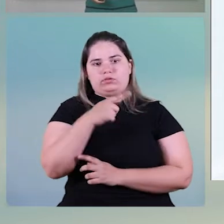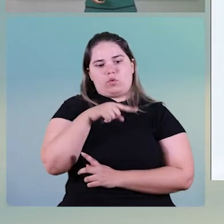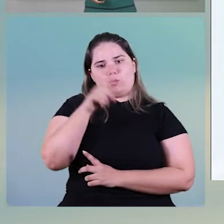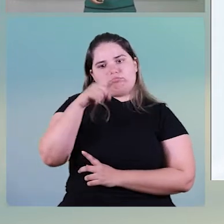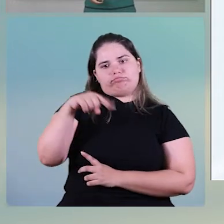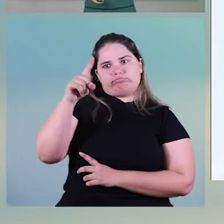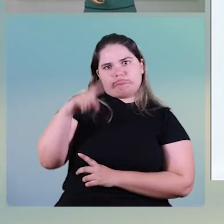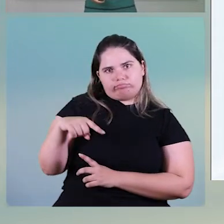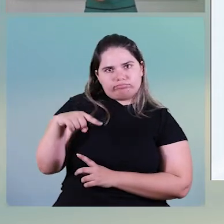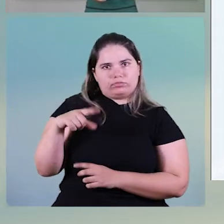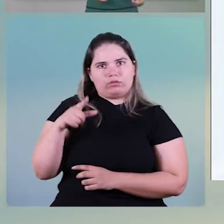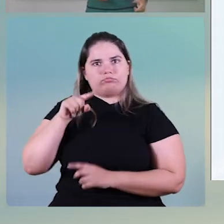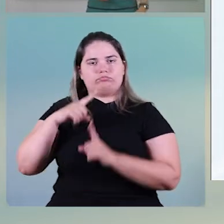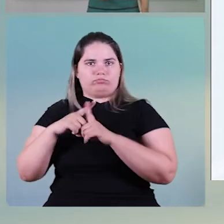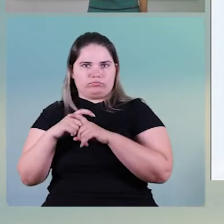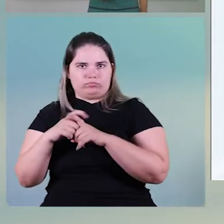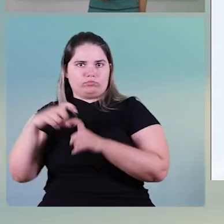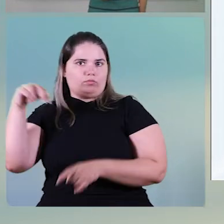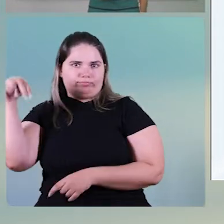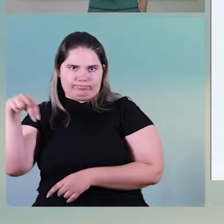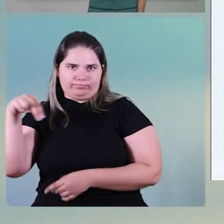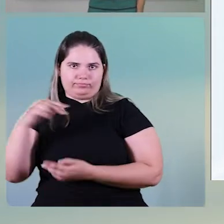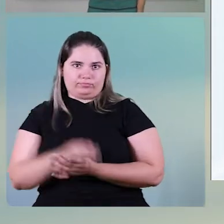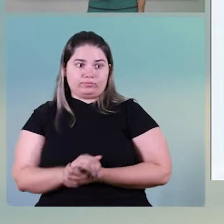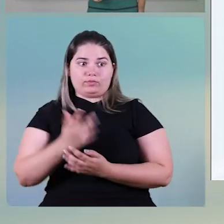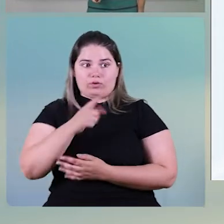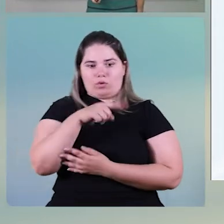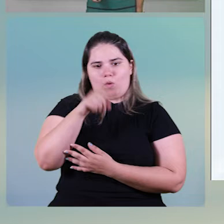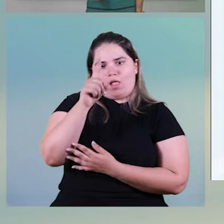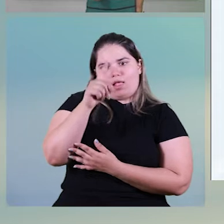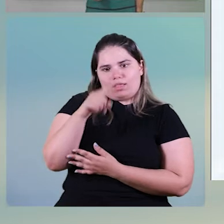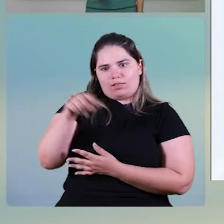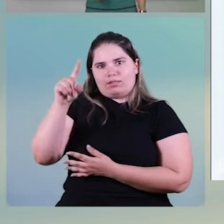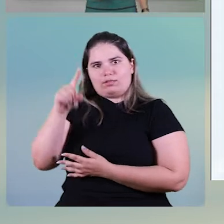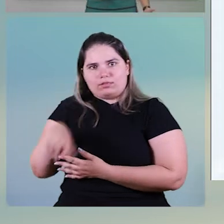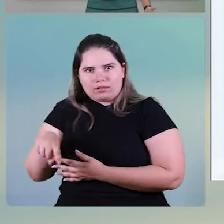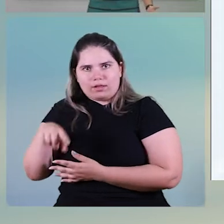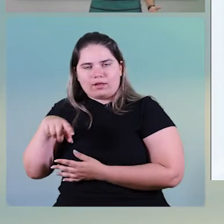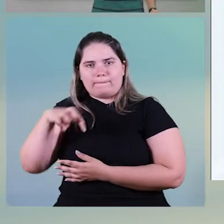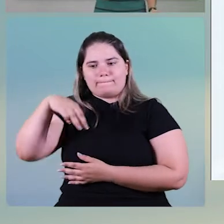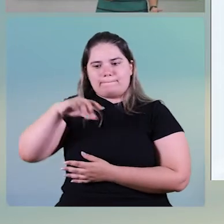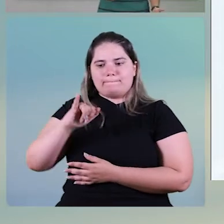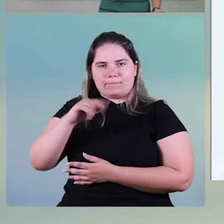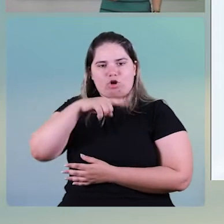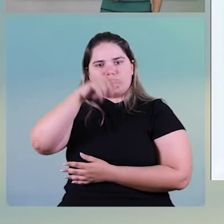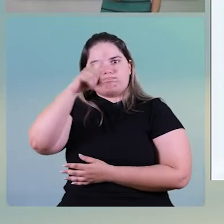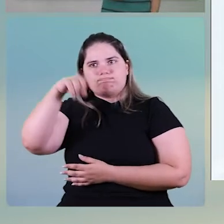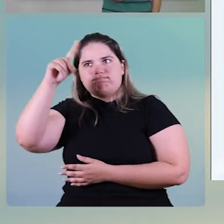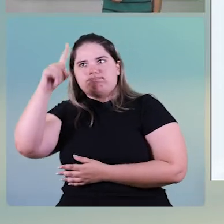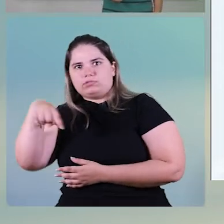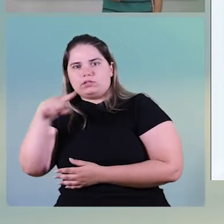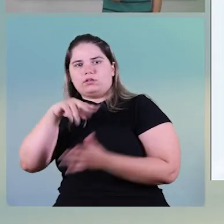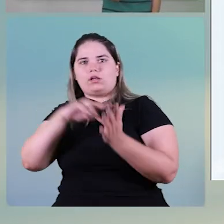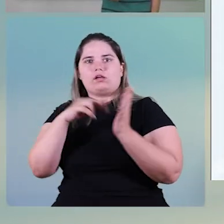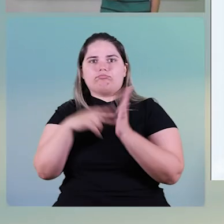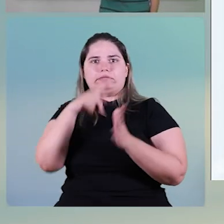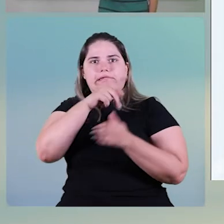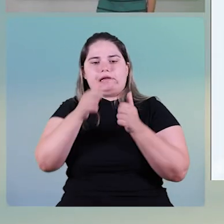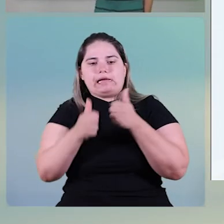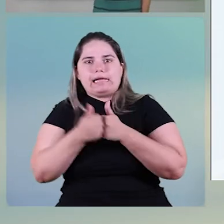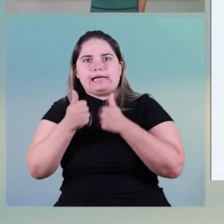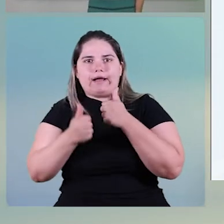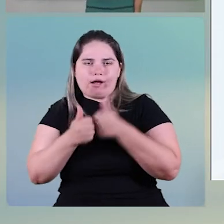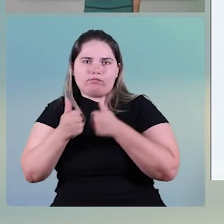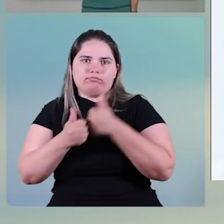onde o μ estático é o coeficiente de atrito entre a superfície de apoio e o objeto apoiado. E a